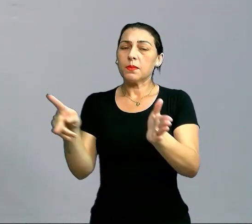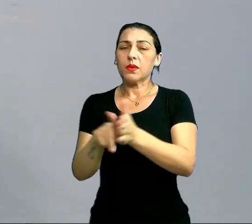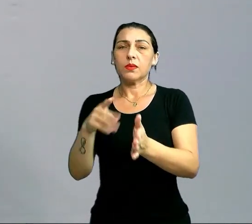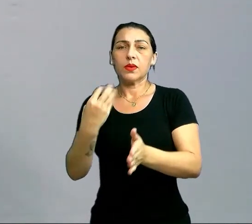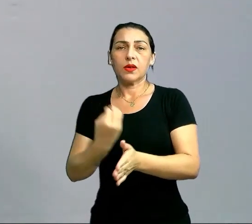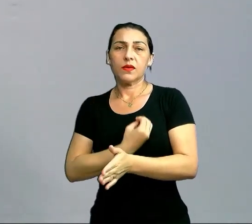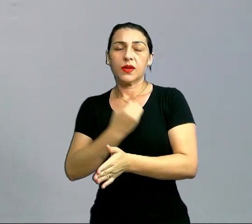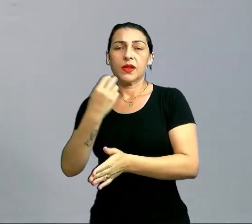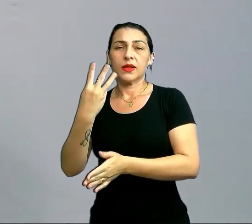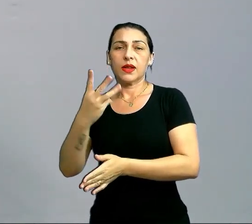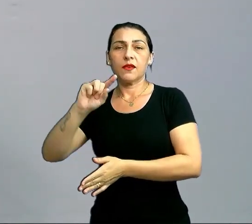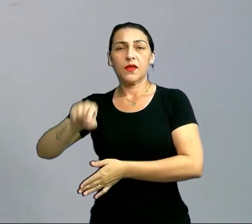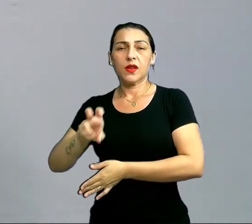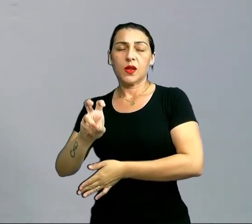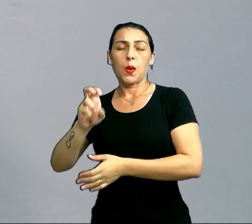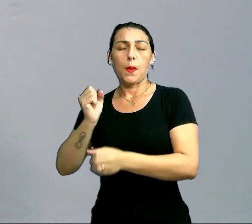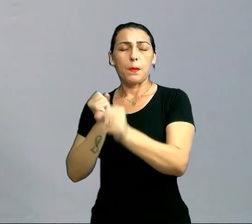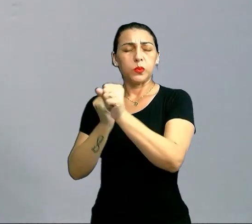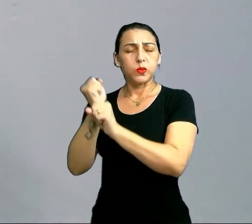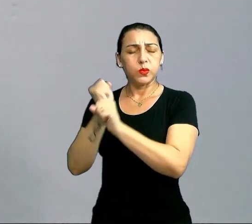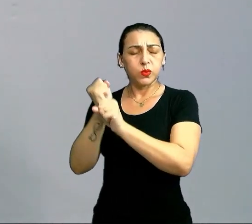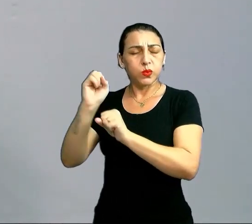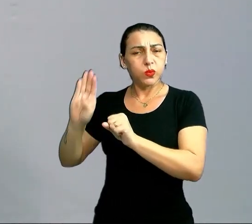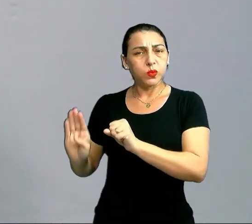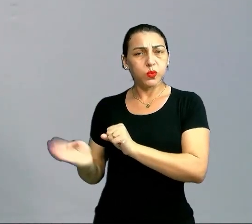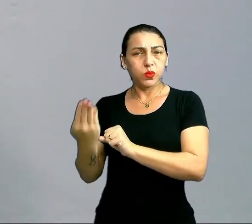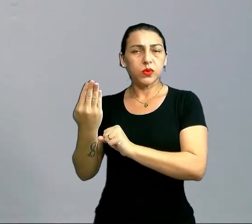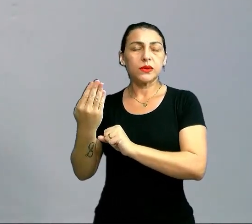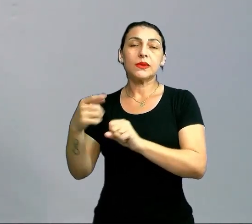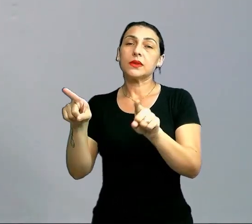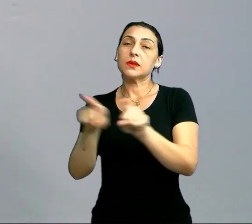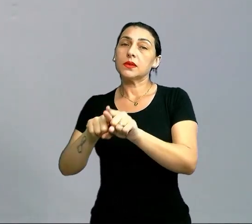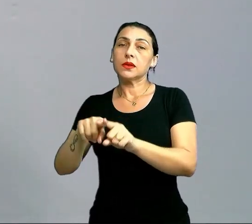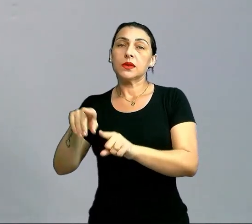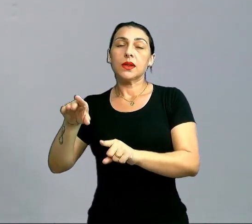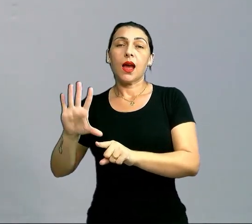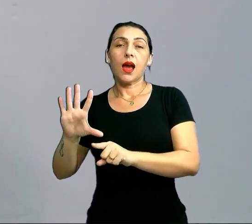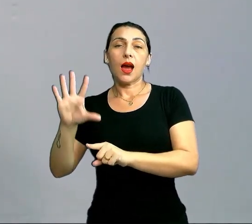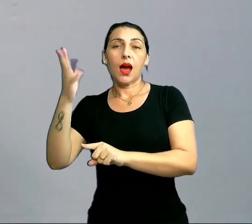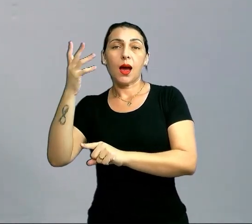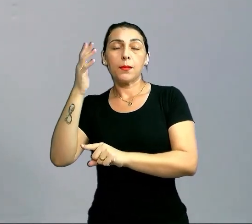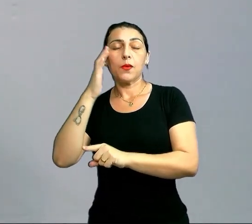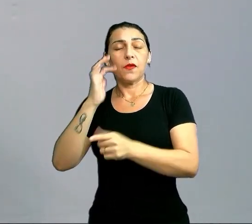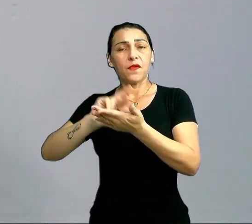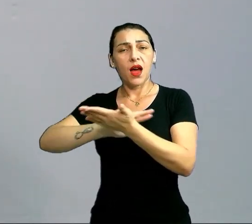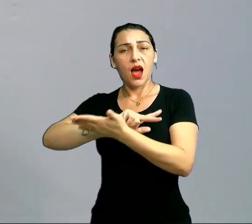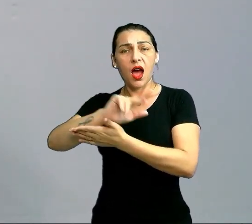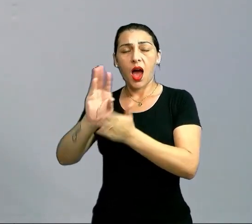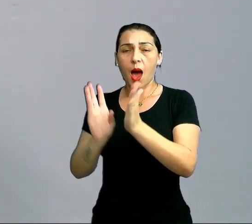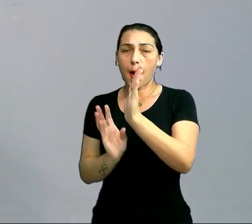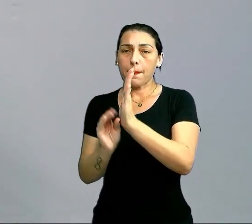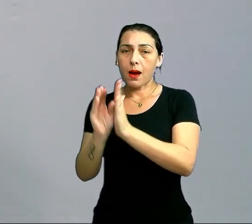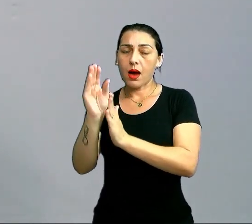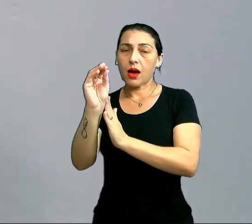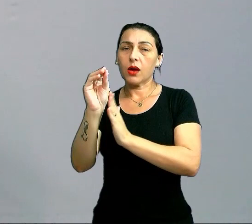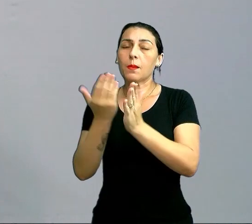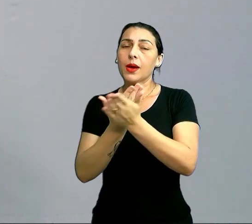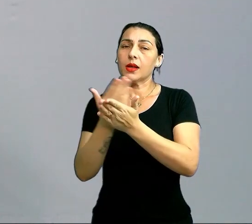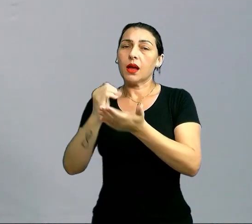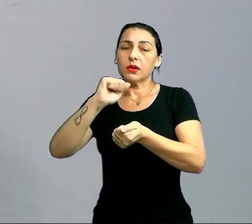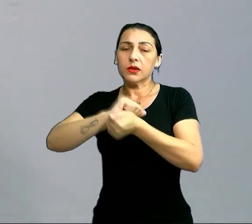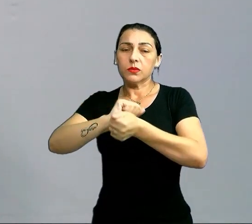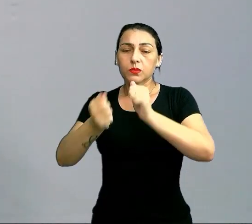vida, 3,5 bilhões de anos, e de repente vários tipos de bactérias começaram a